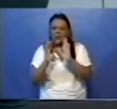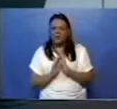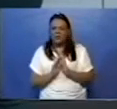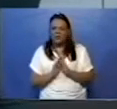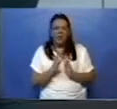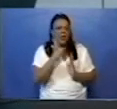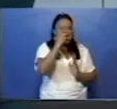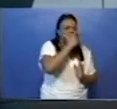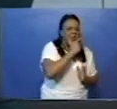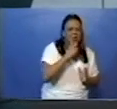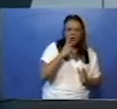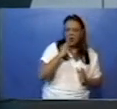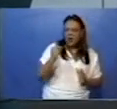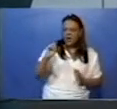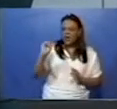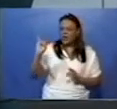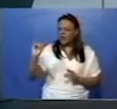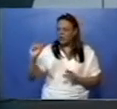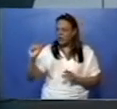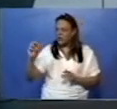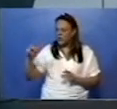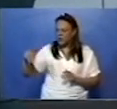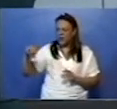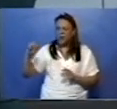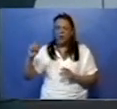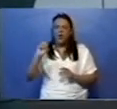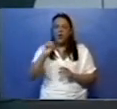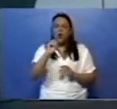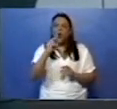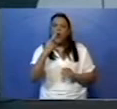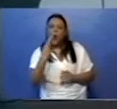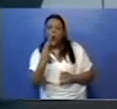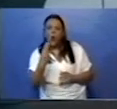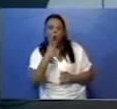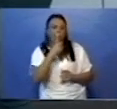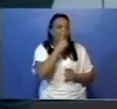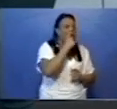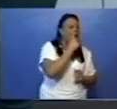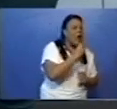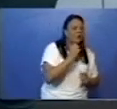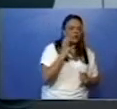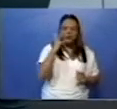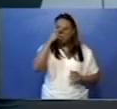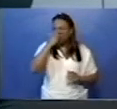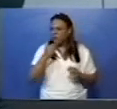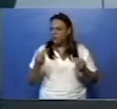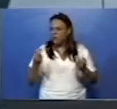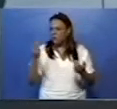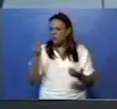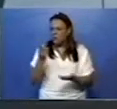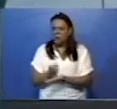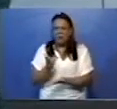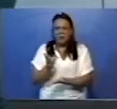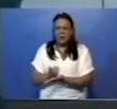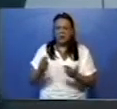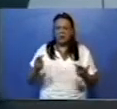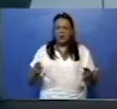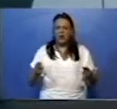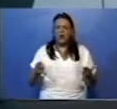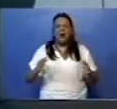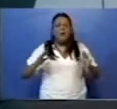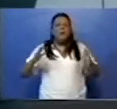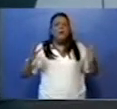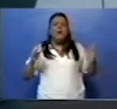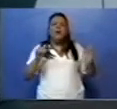siamês como gato lindo. Não modifica, continua sendo um gato bonito, um gato lindo. Mas vamos supor que eu